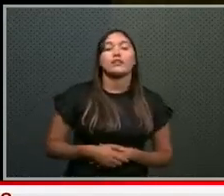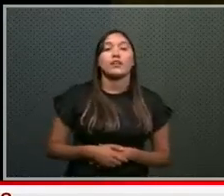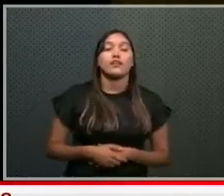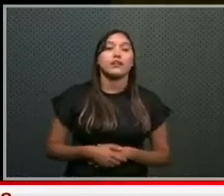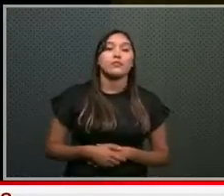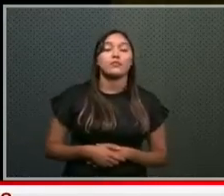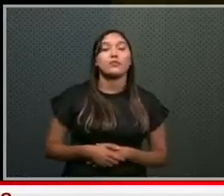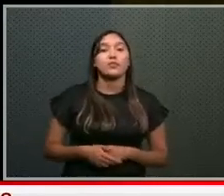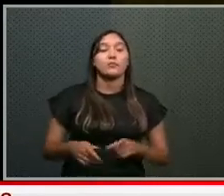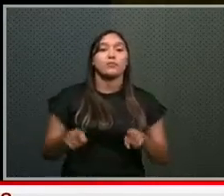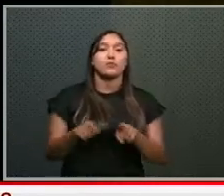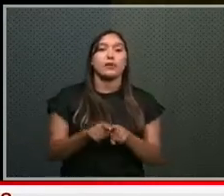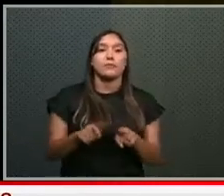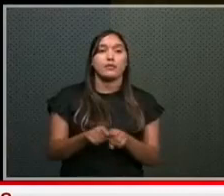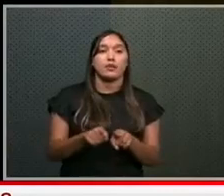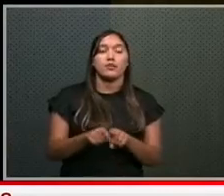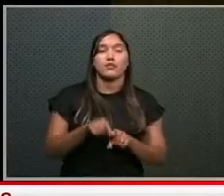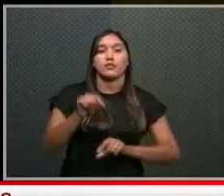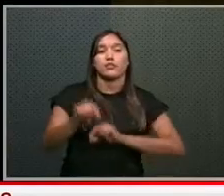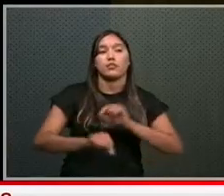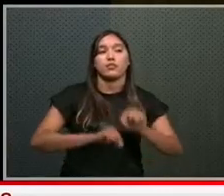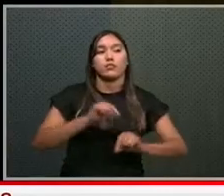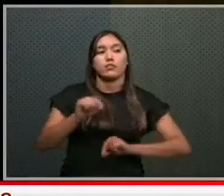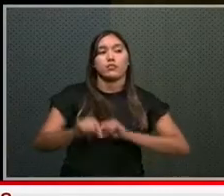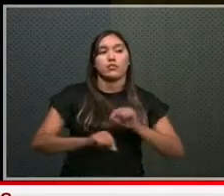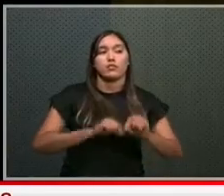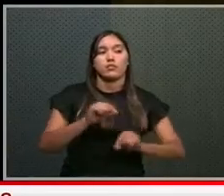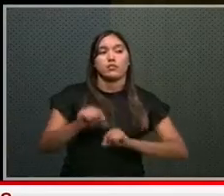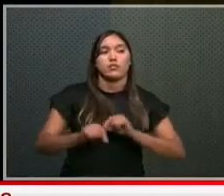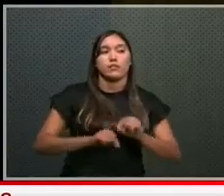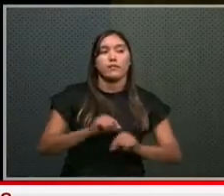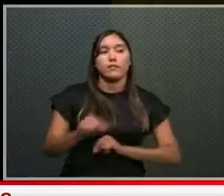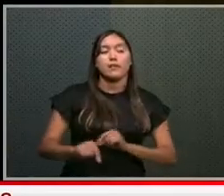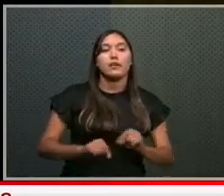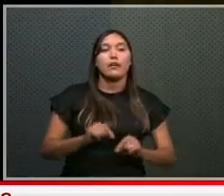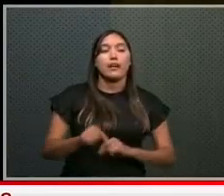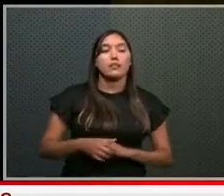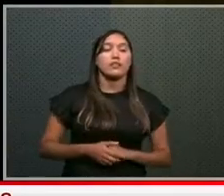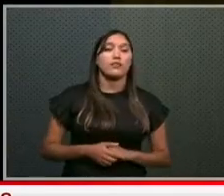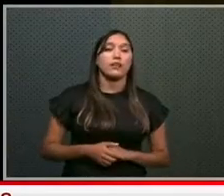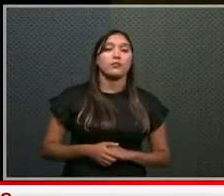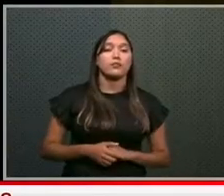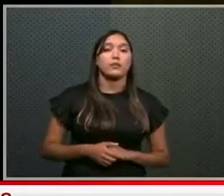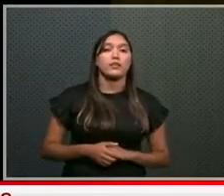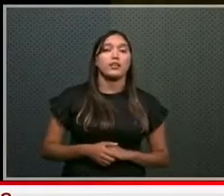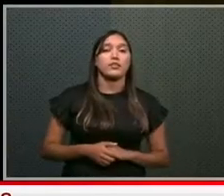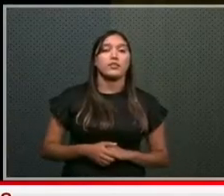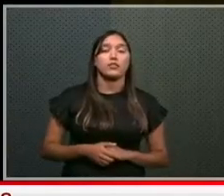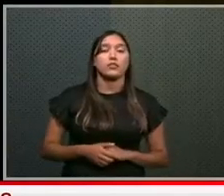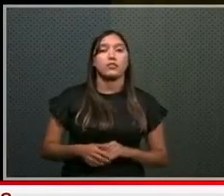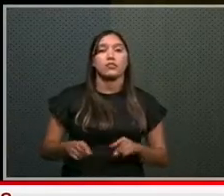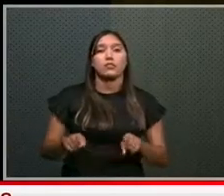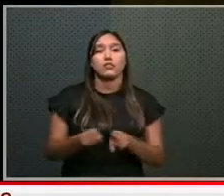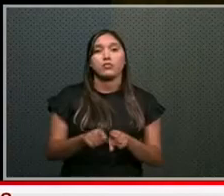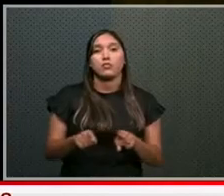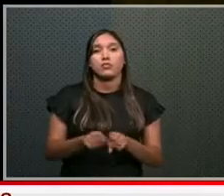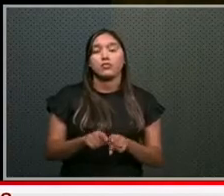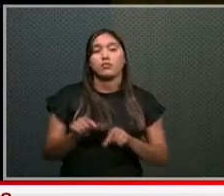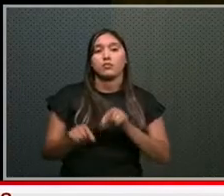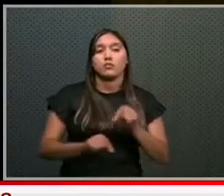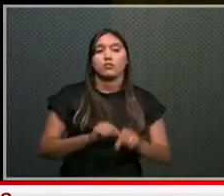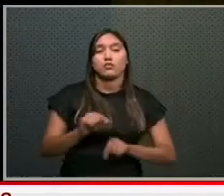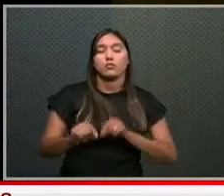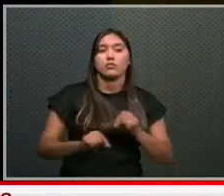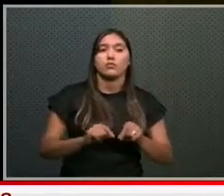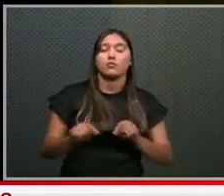queria tirar nenhuma porque nós acharmos que se tirasse uma ave não estaria tá perdendo não entendíamos que tinha que